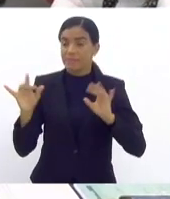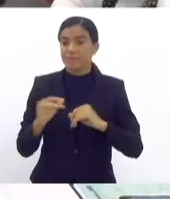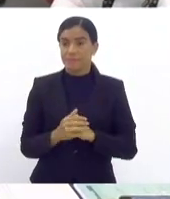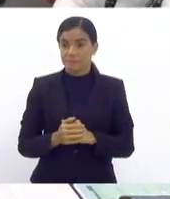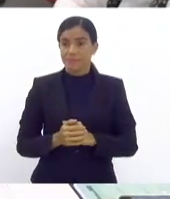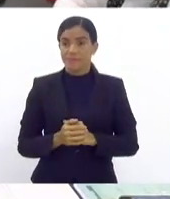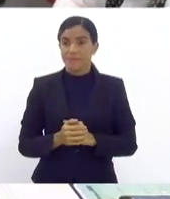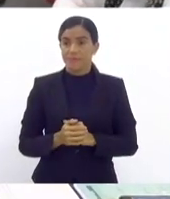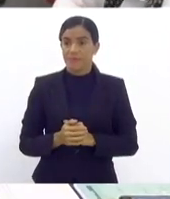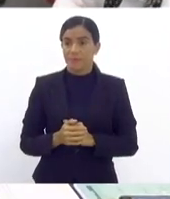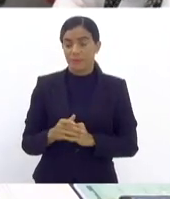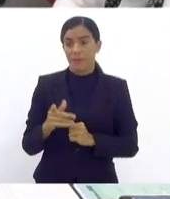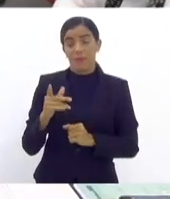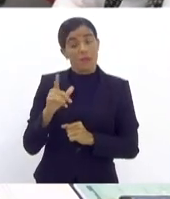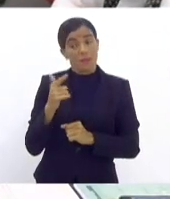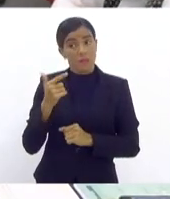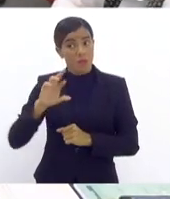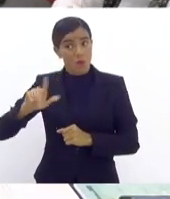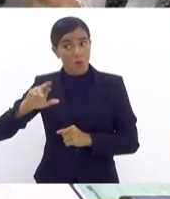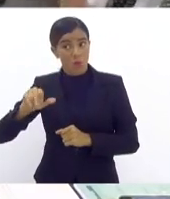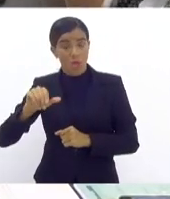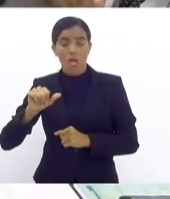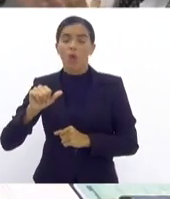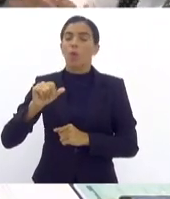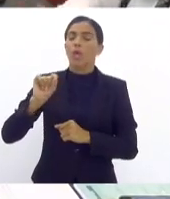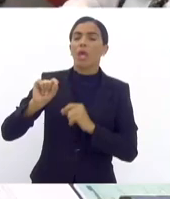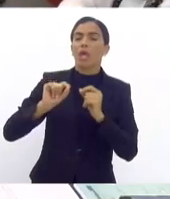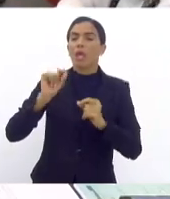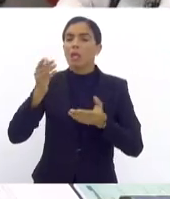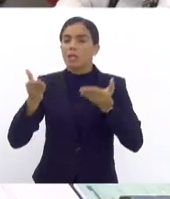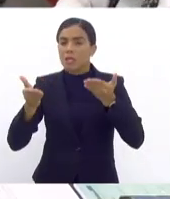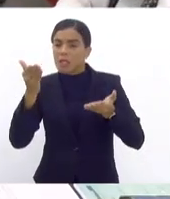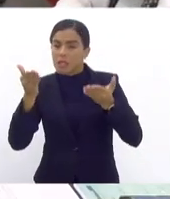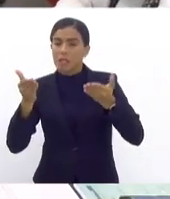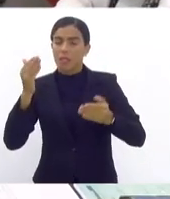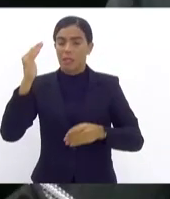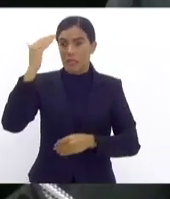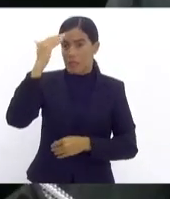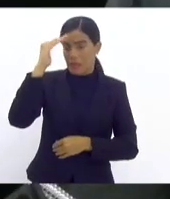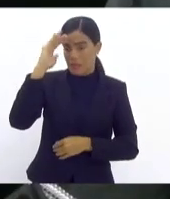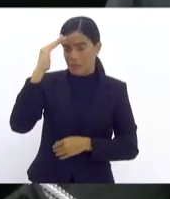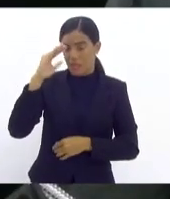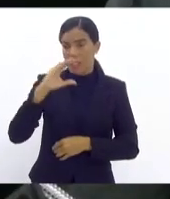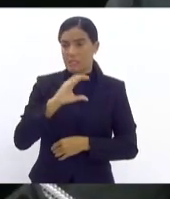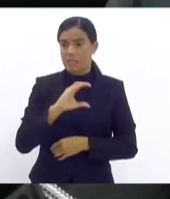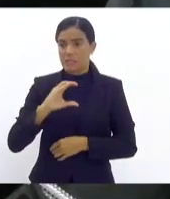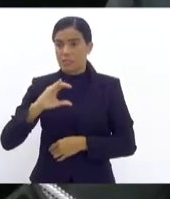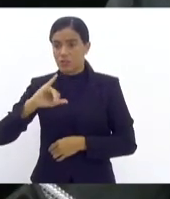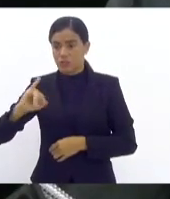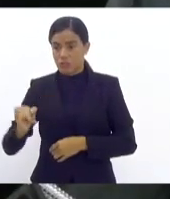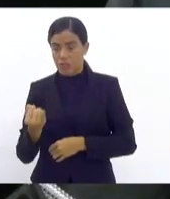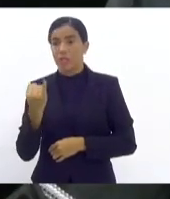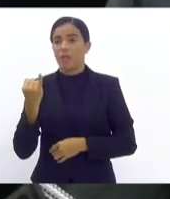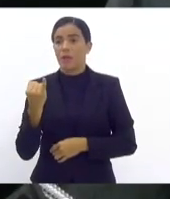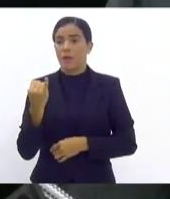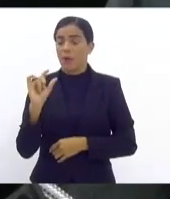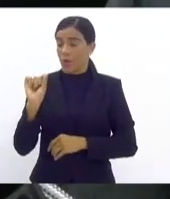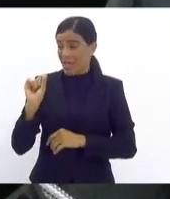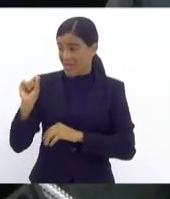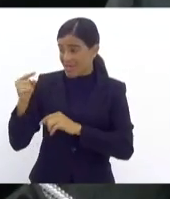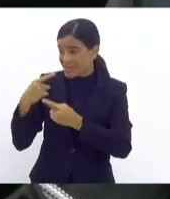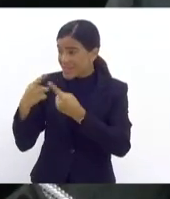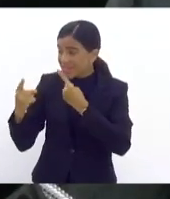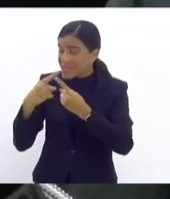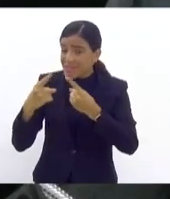súmulas não vinculante, mas súmulas balizadoras de entendimento na CCJ, no sentido de que essa discussão